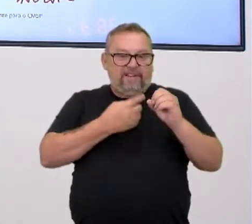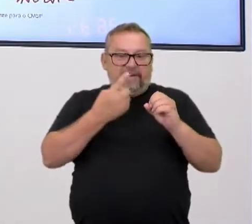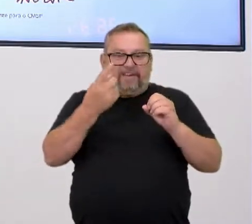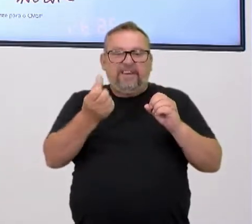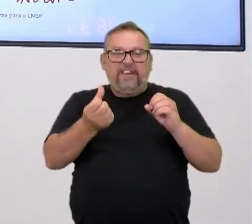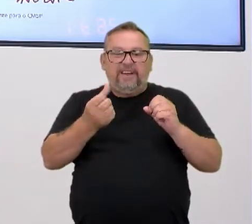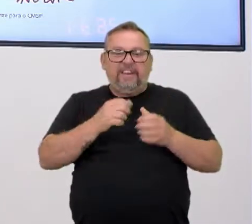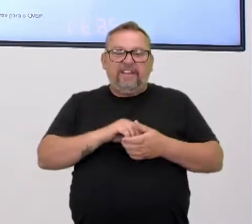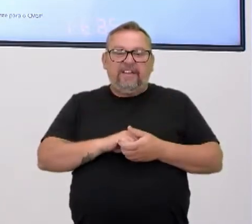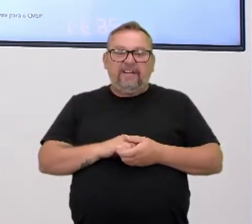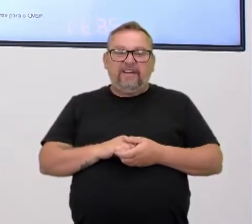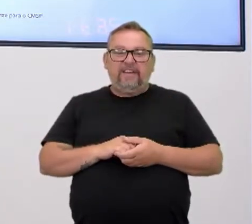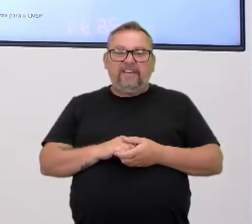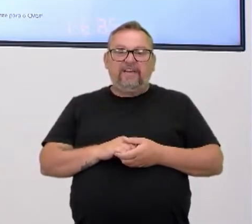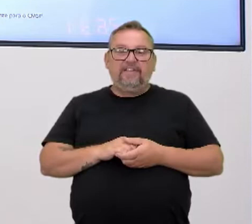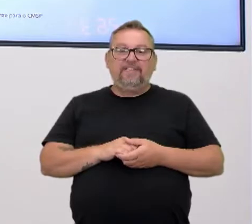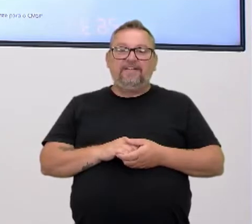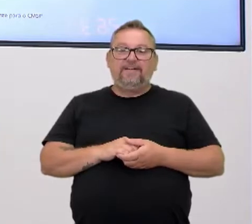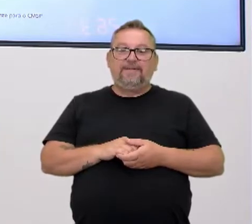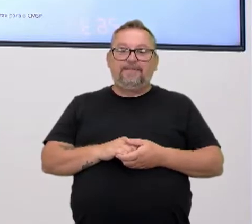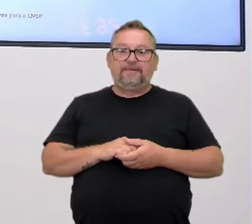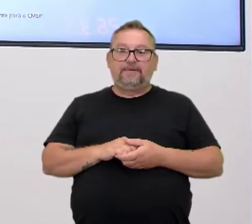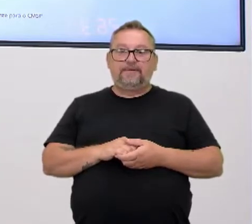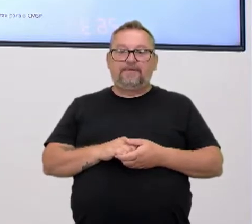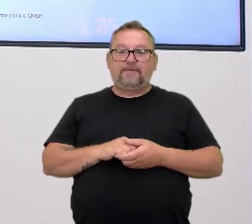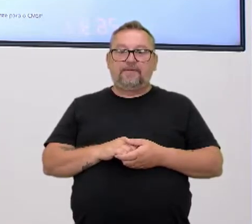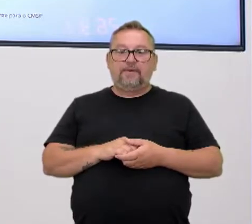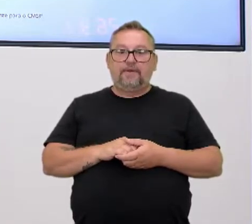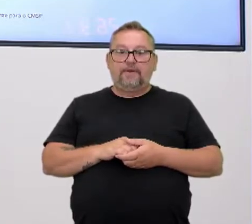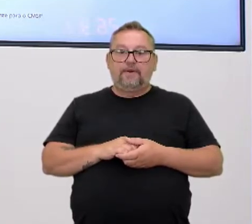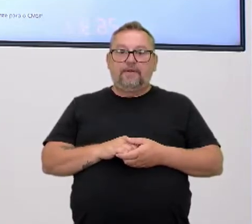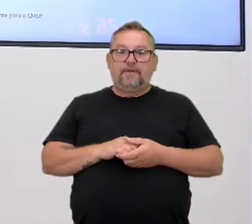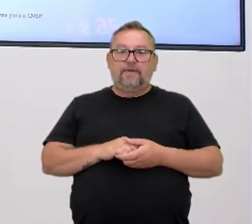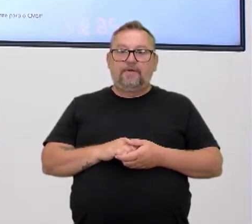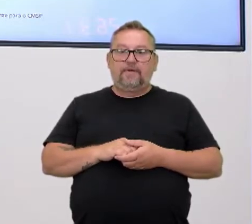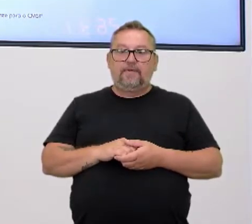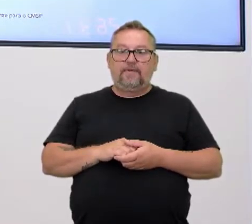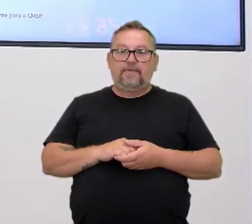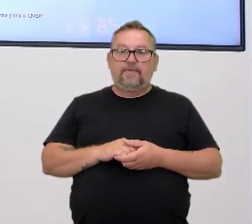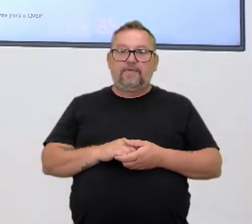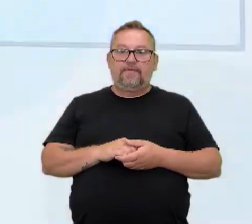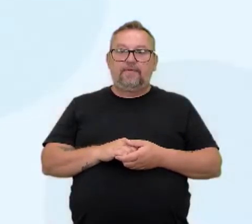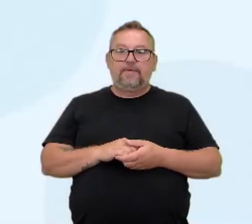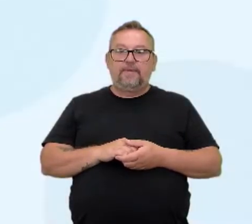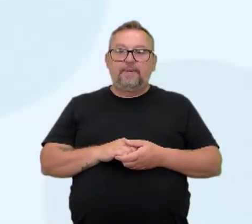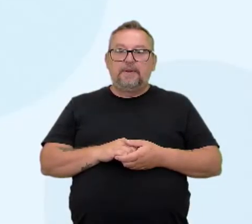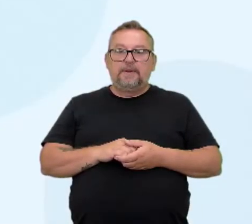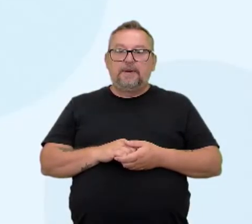uma planilha, né? Do zero aos 7 anos.